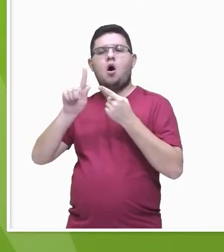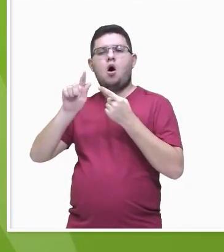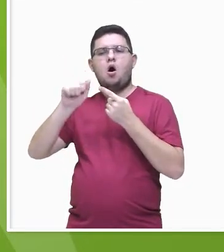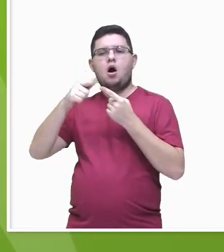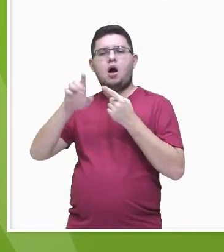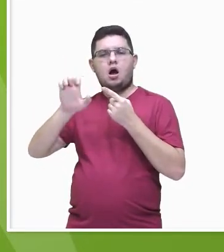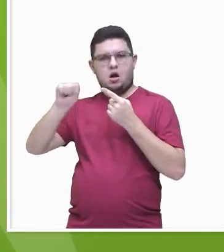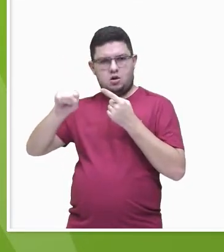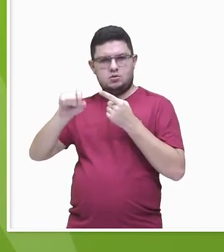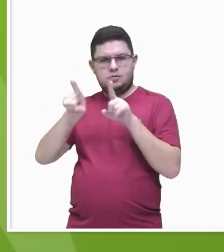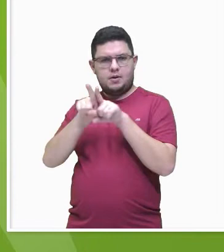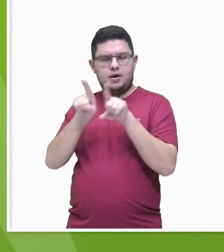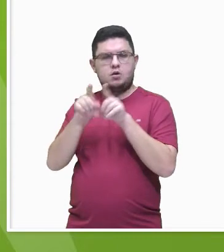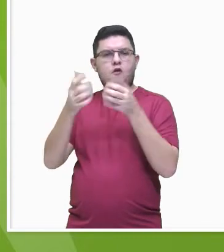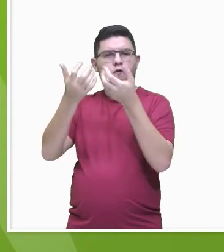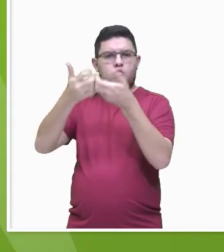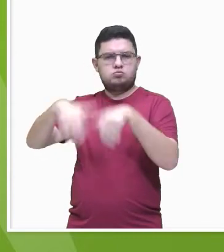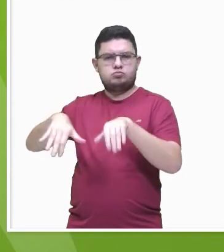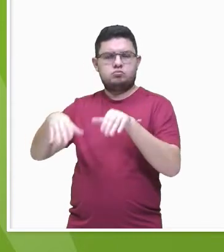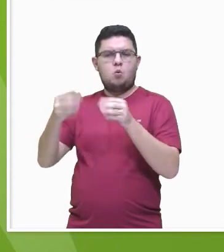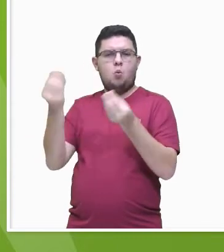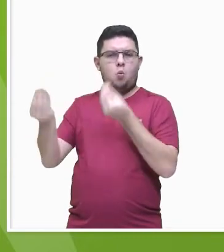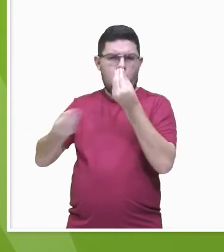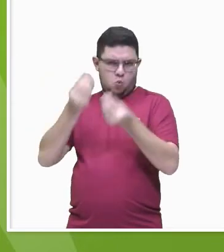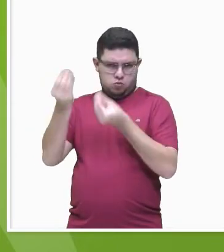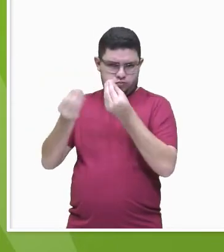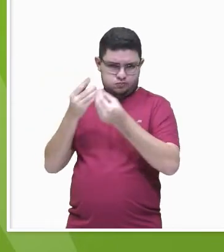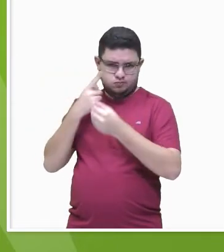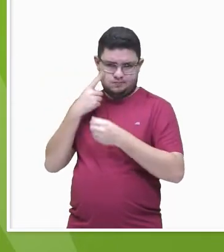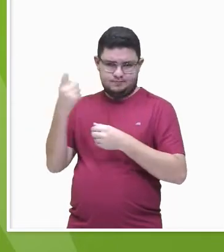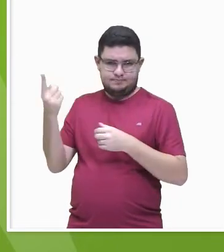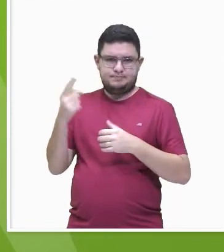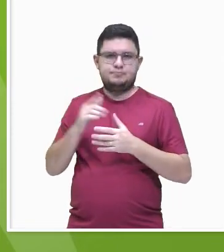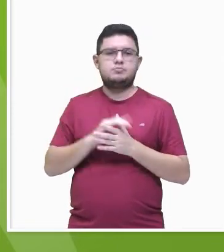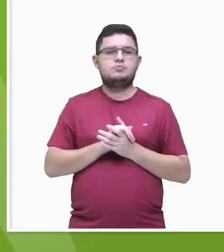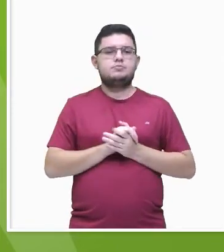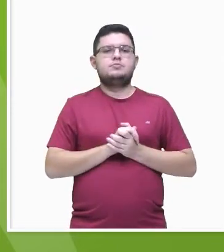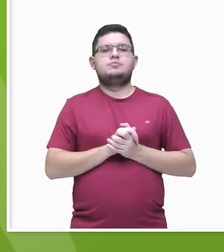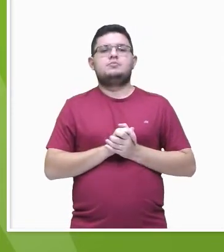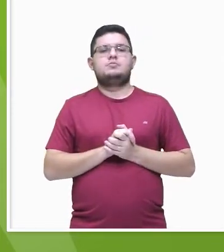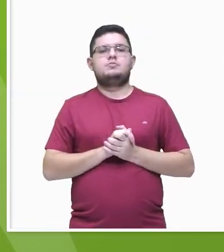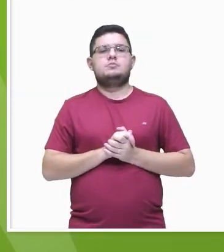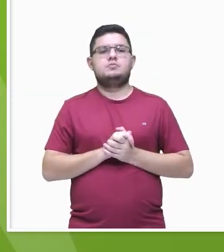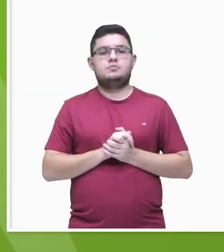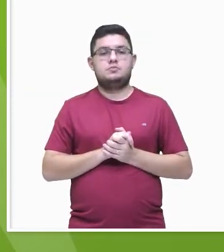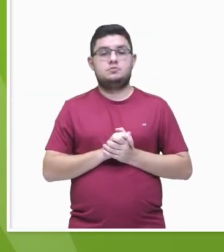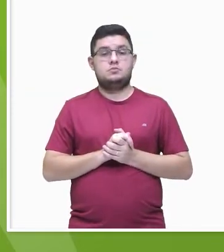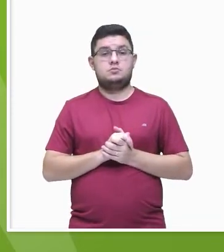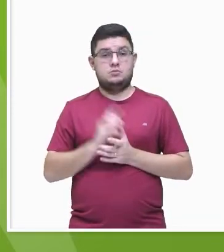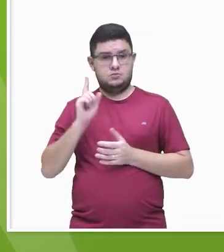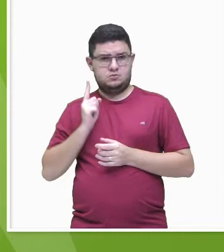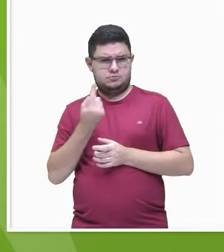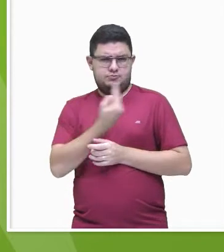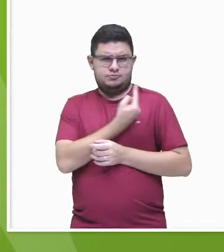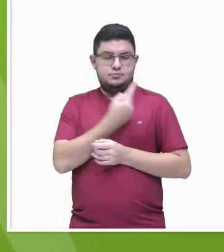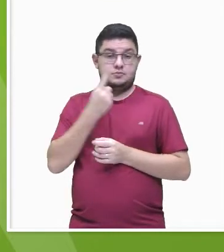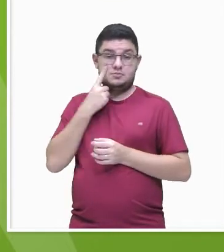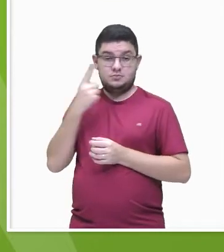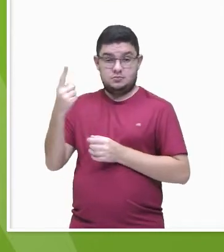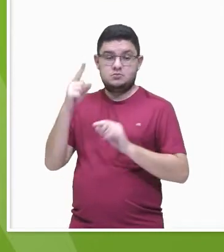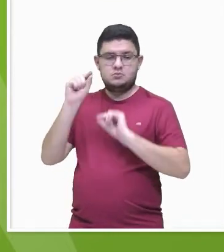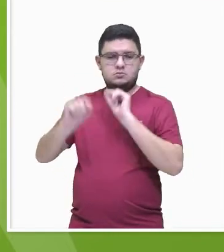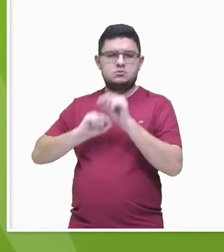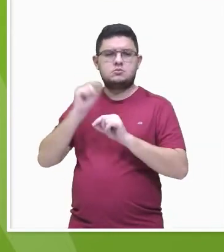funciona esse sistema ambulacrário. Então, como a gente pode observar, estão vendo